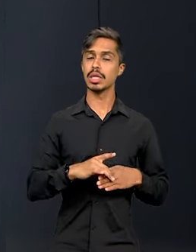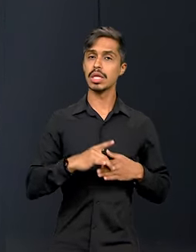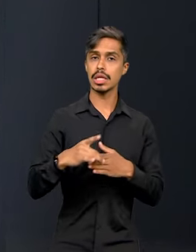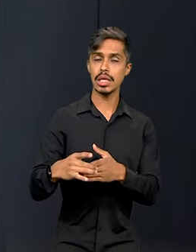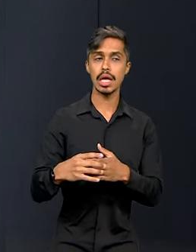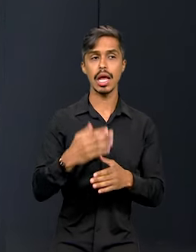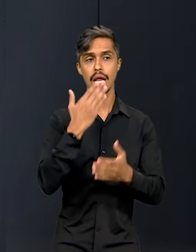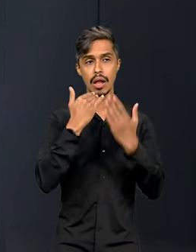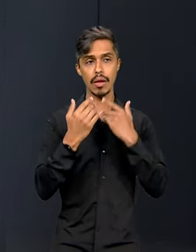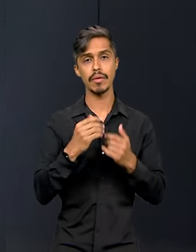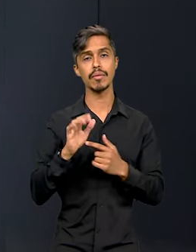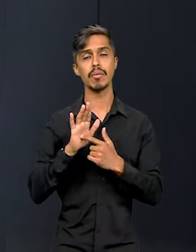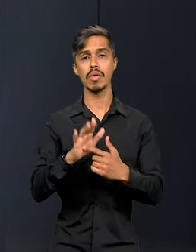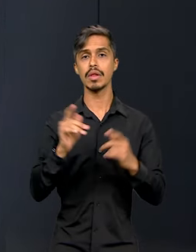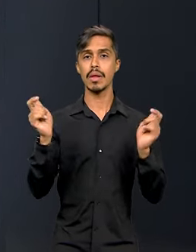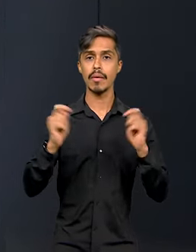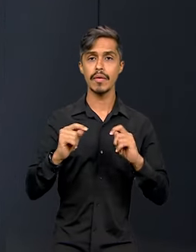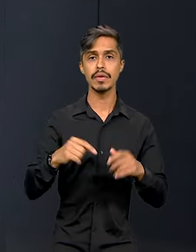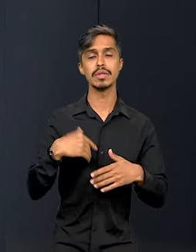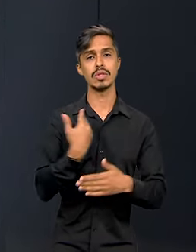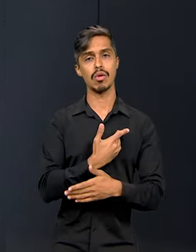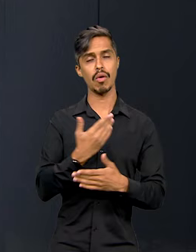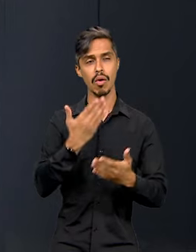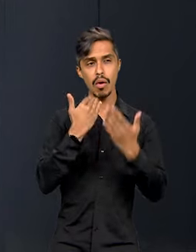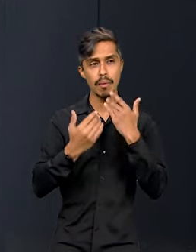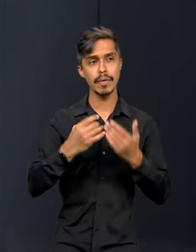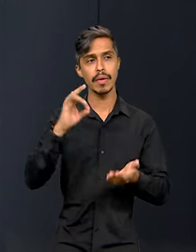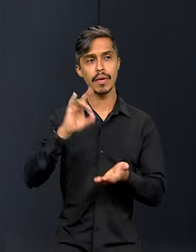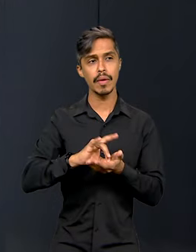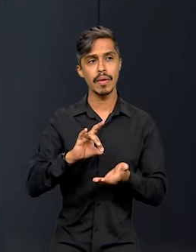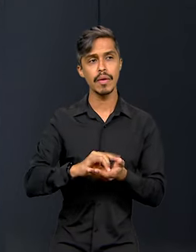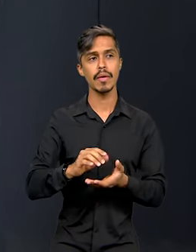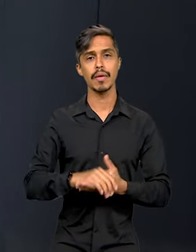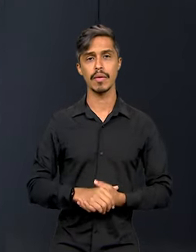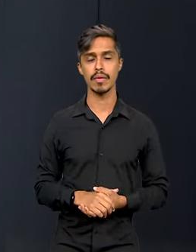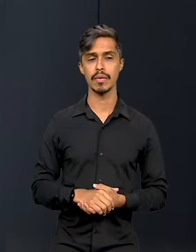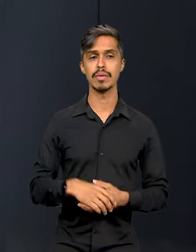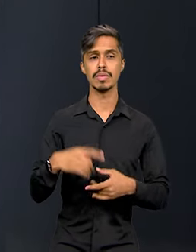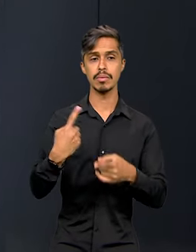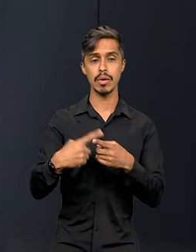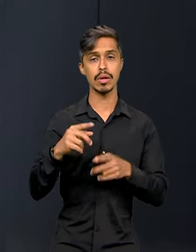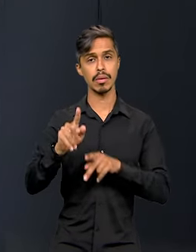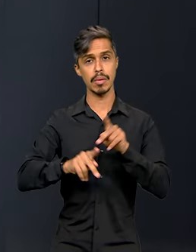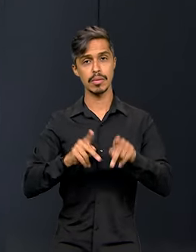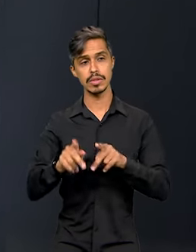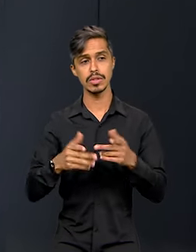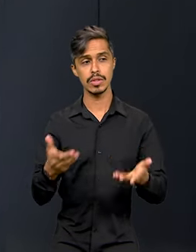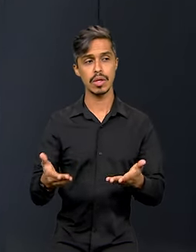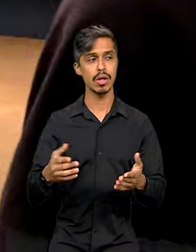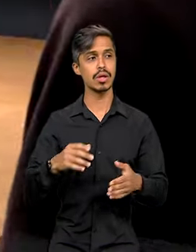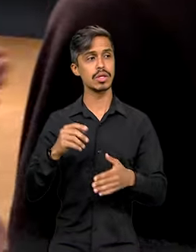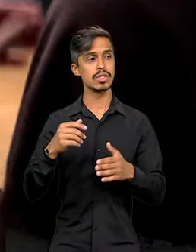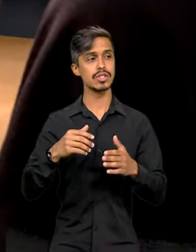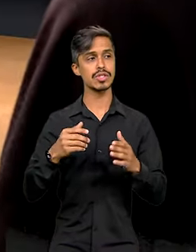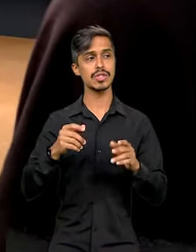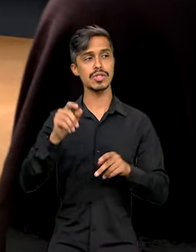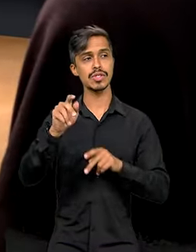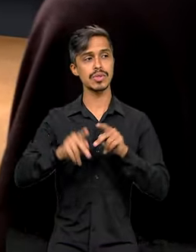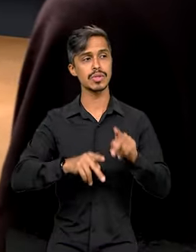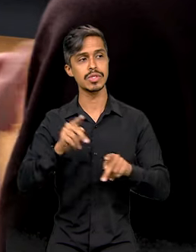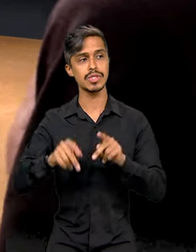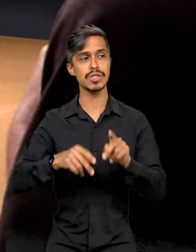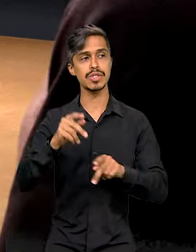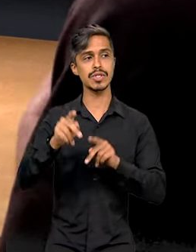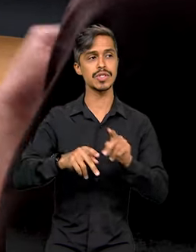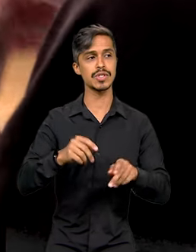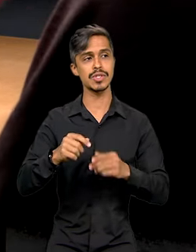riqueza e essa possibilidade de adotar comida de verdade como um padrão de alimentação da população brasileira de acordo com os hábitos que